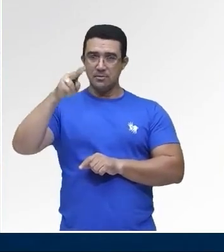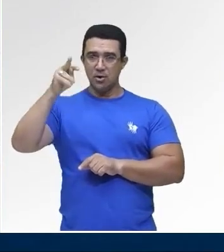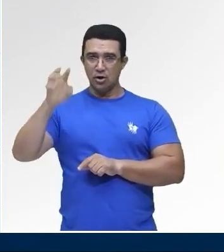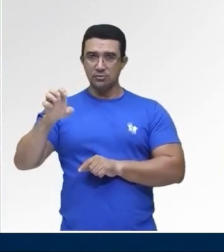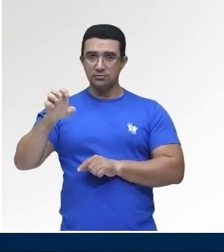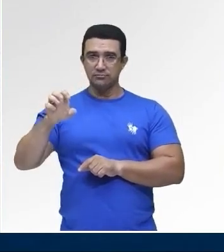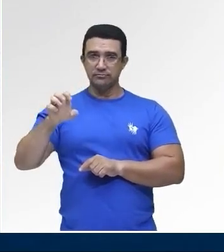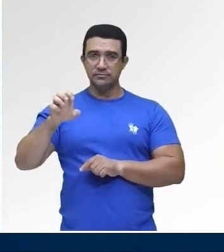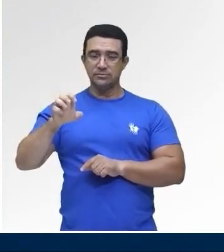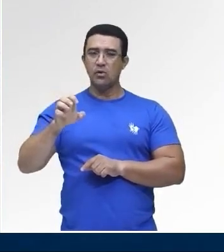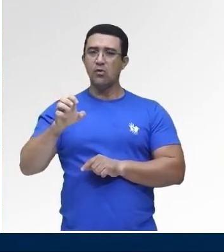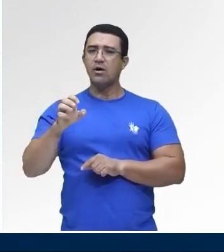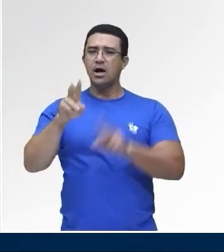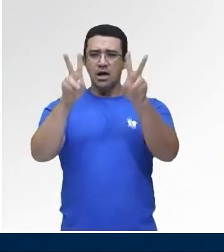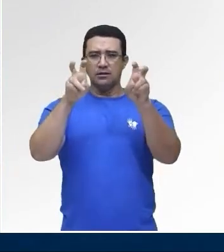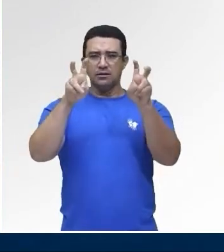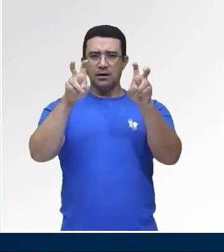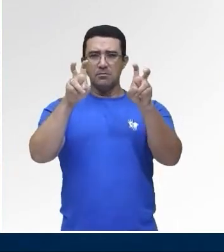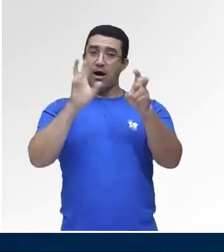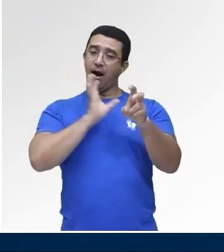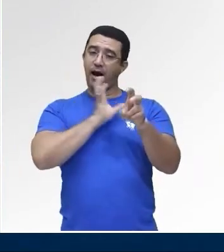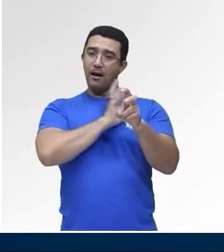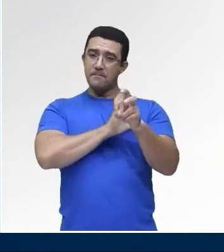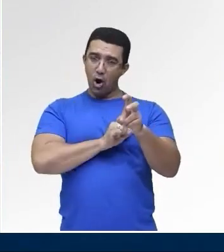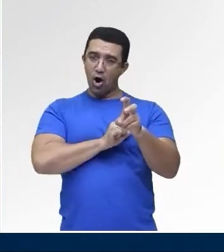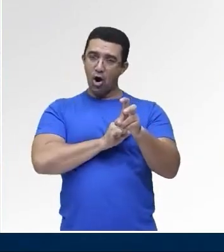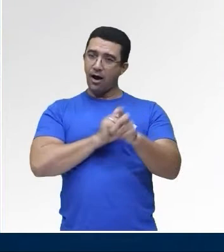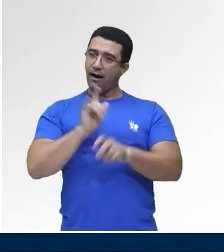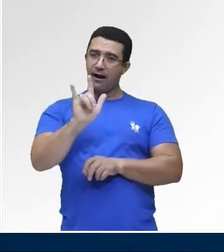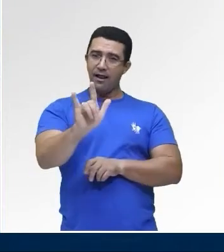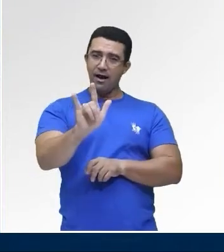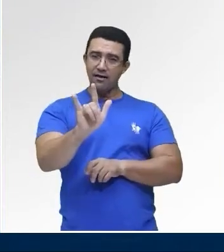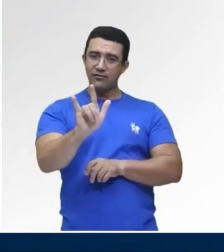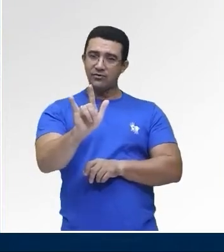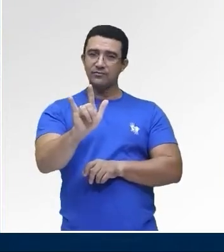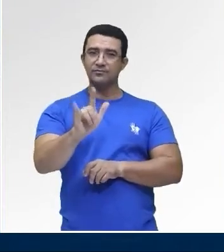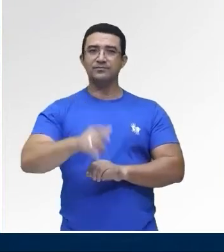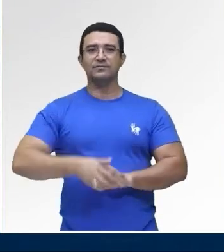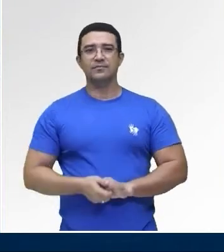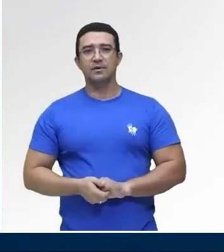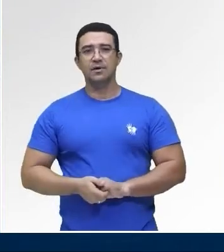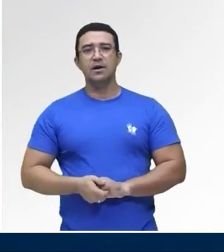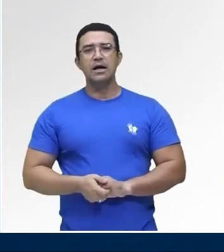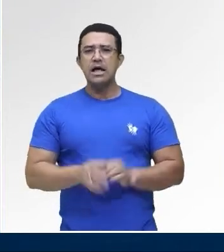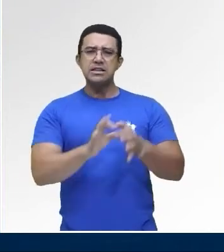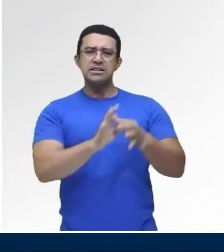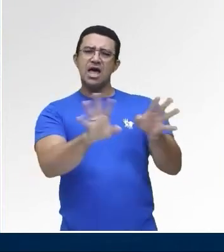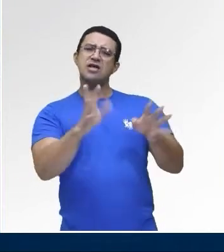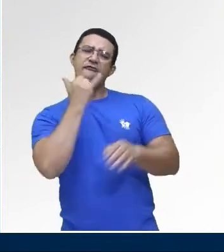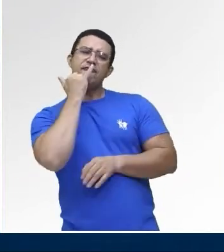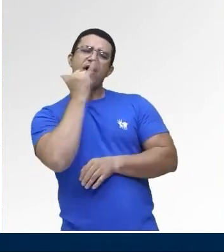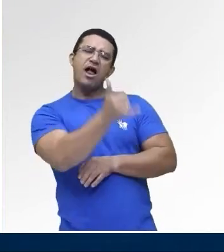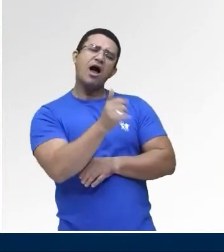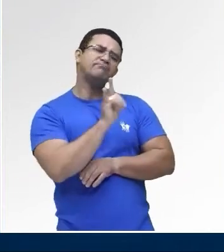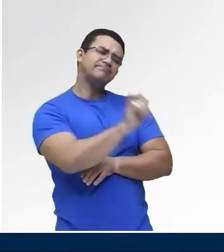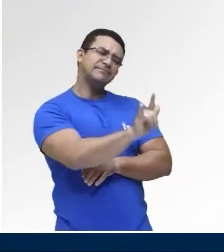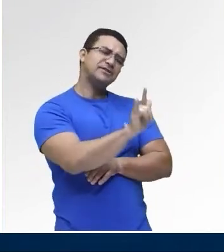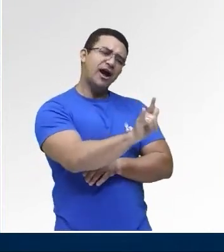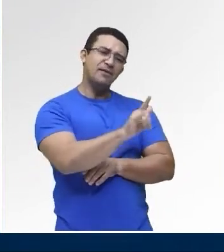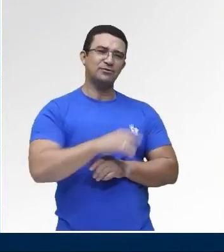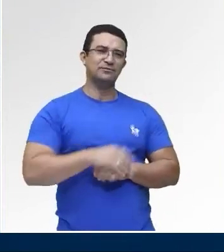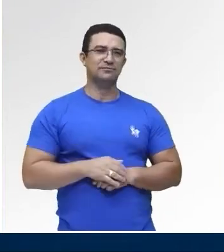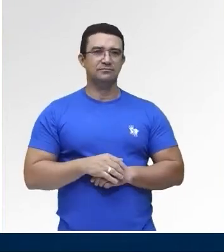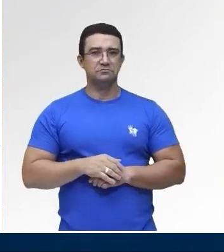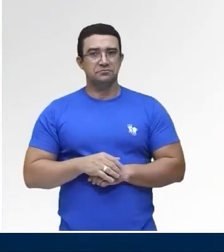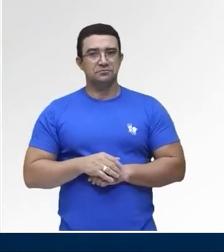então, você observa aí que a letra da música, ela começa a dizer assim, ó, deixa eu dizer que te amo. Eu não